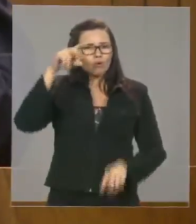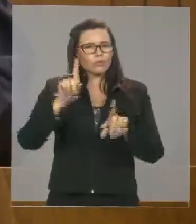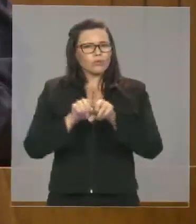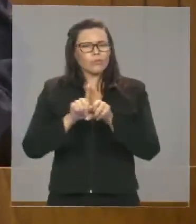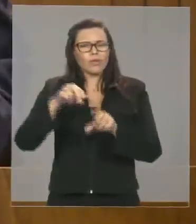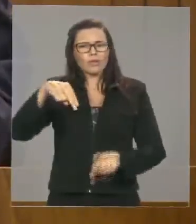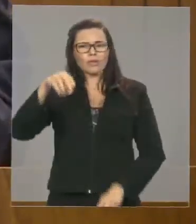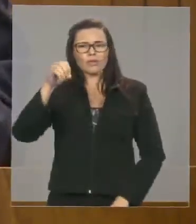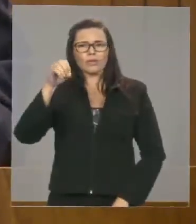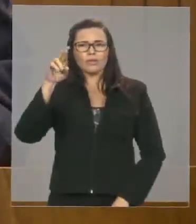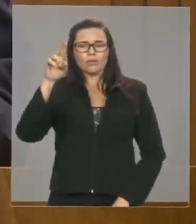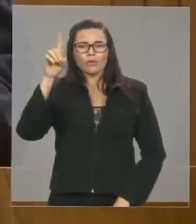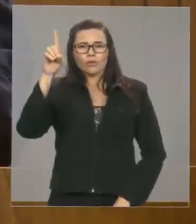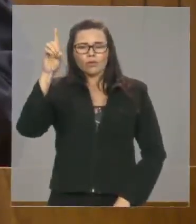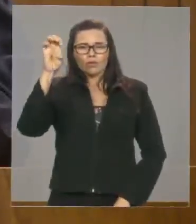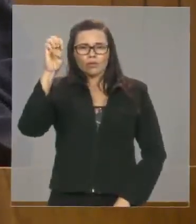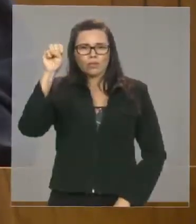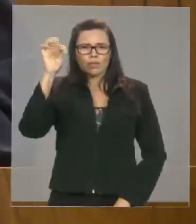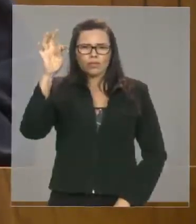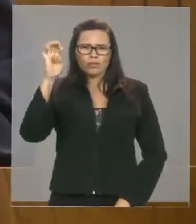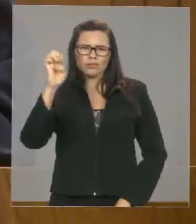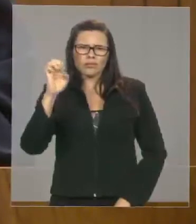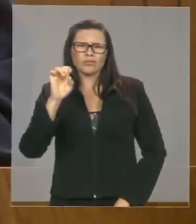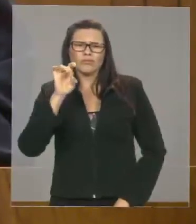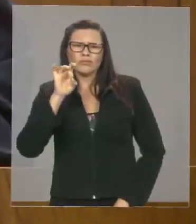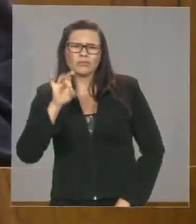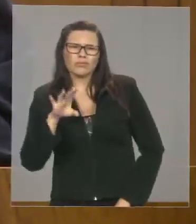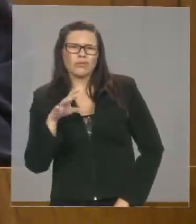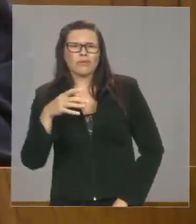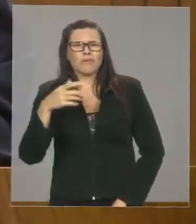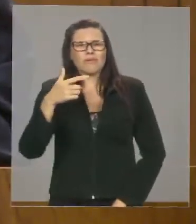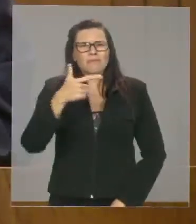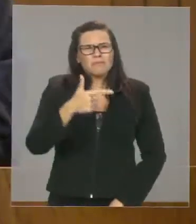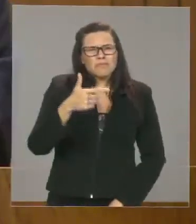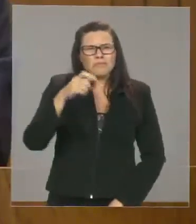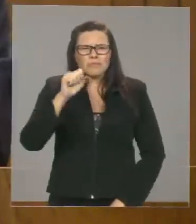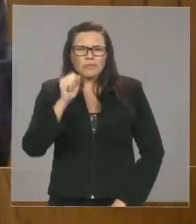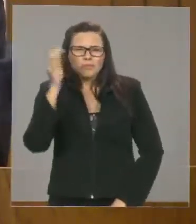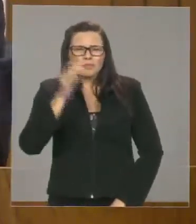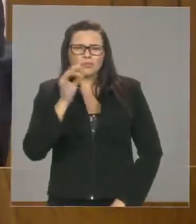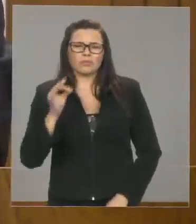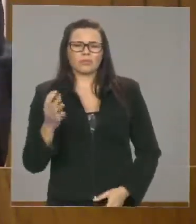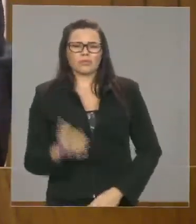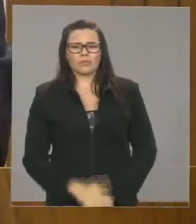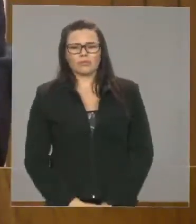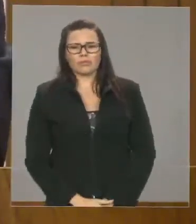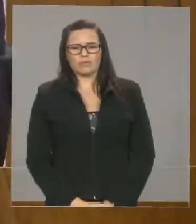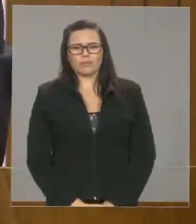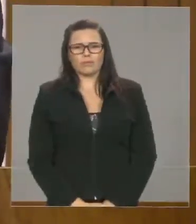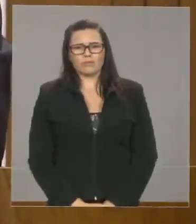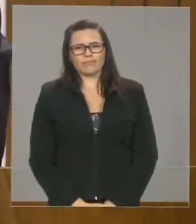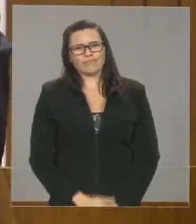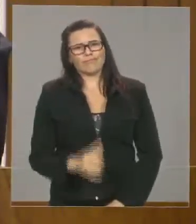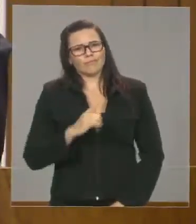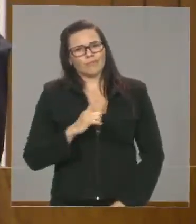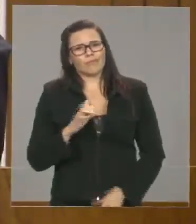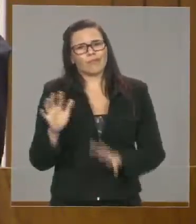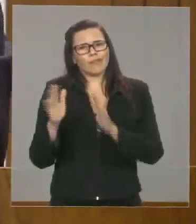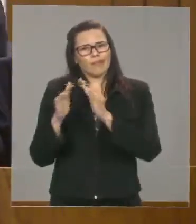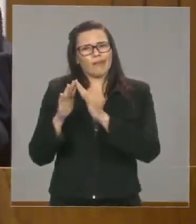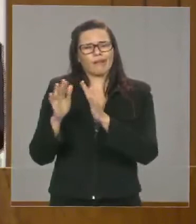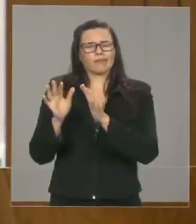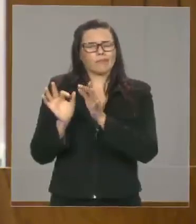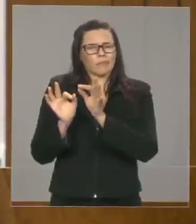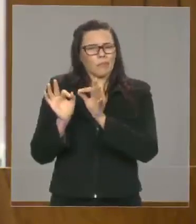no Sul 65% e no Centro-Oeste 53%. Na questão de lixo, na questão